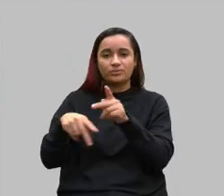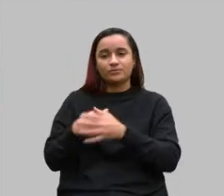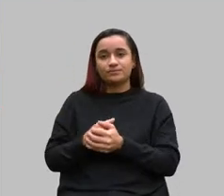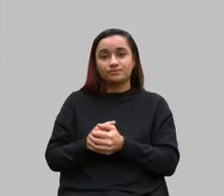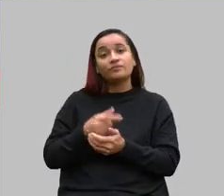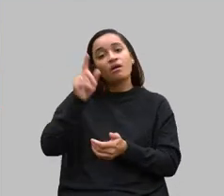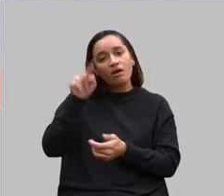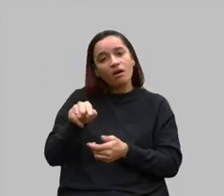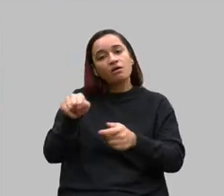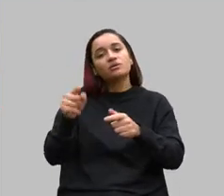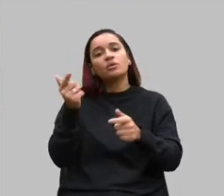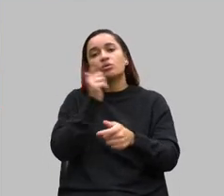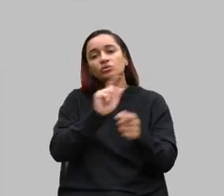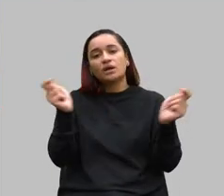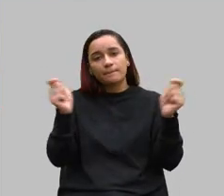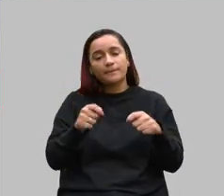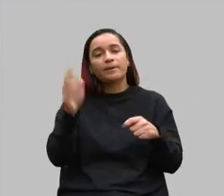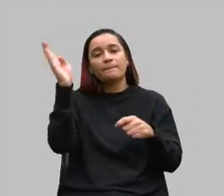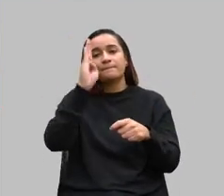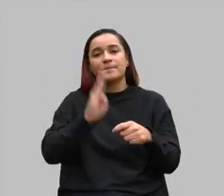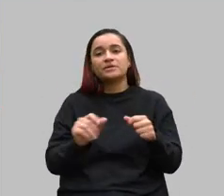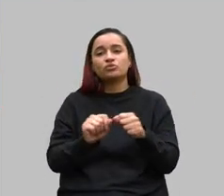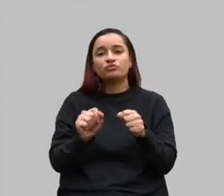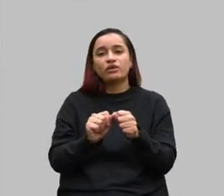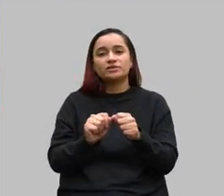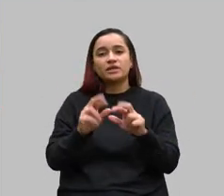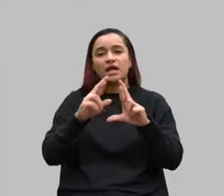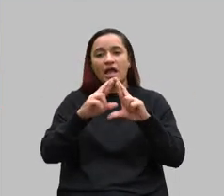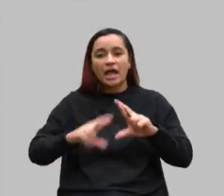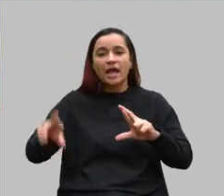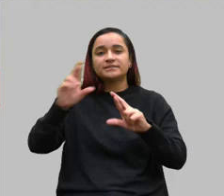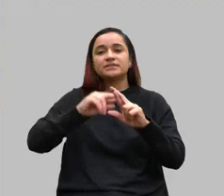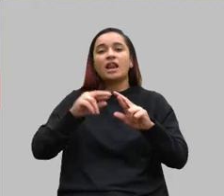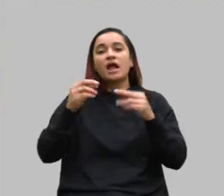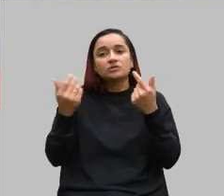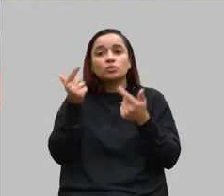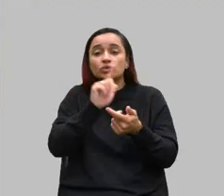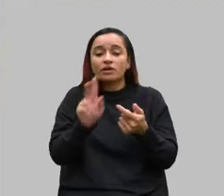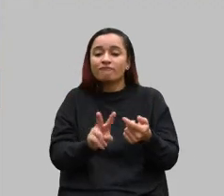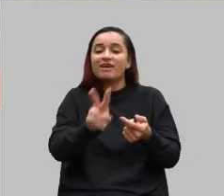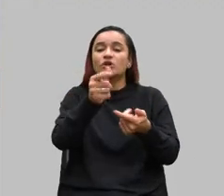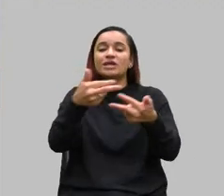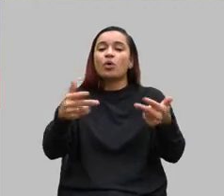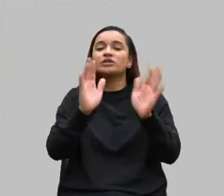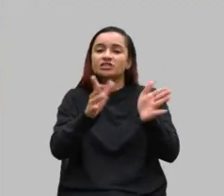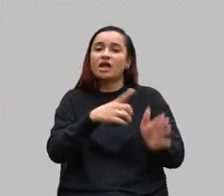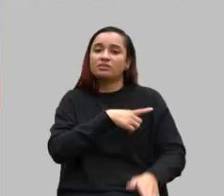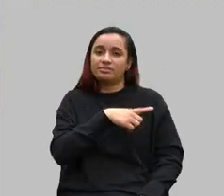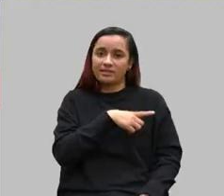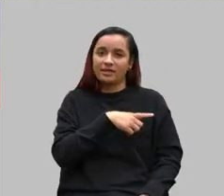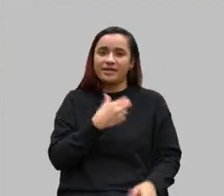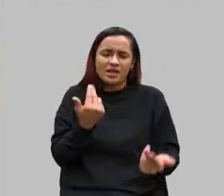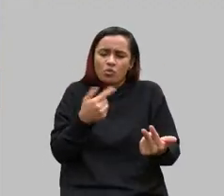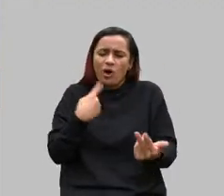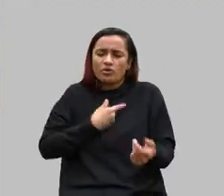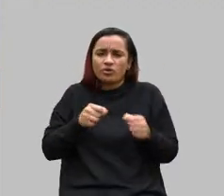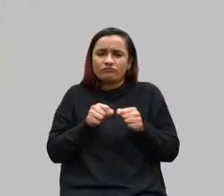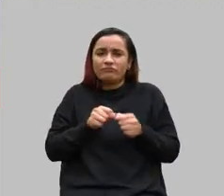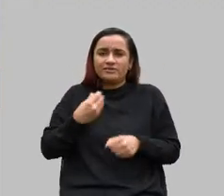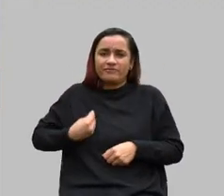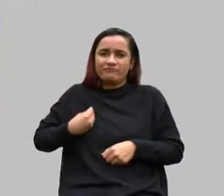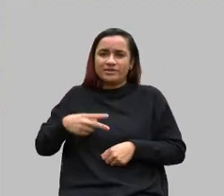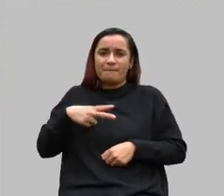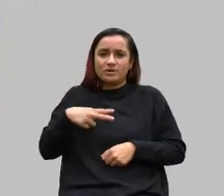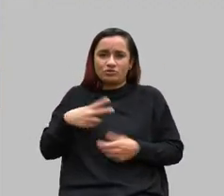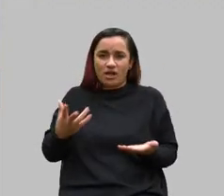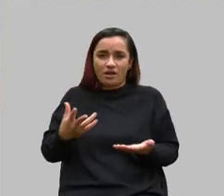Brasil vai fazer a reciclagem dos ativos ele valoriza o que tem como nós fazemos na vida nossa né particular a gente valoriza o